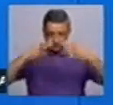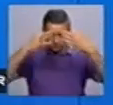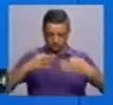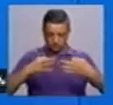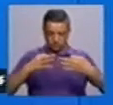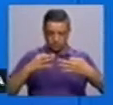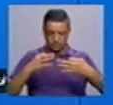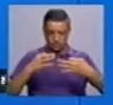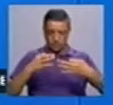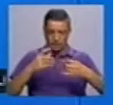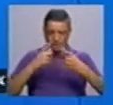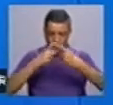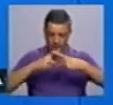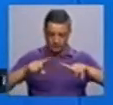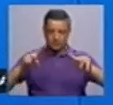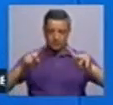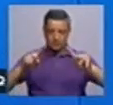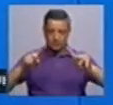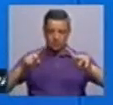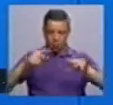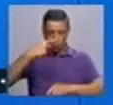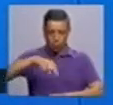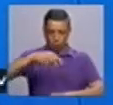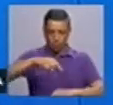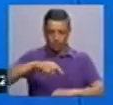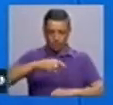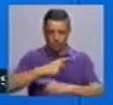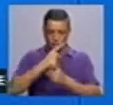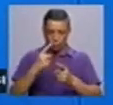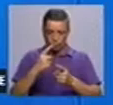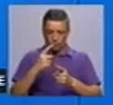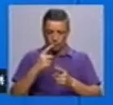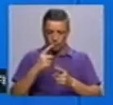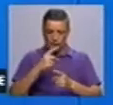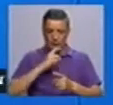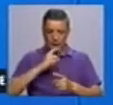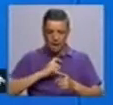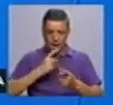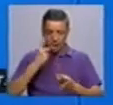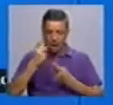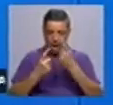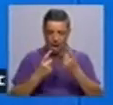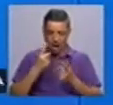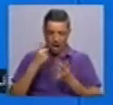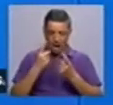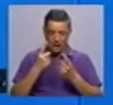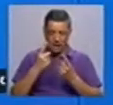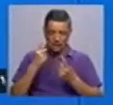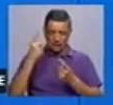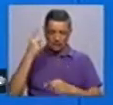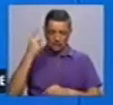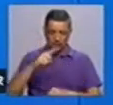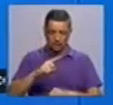os cosmólogos, uma diferença absolutamente arrasadora, porque indica-nos que há aqui claramente algo que nos está a